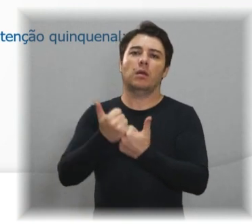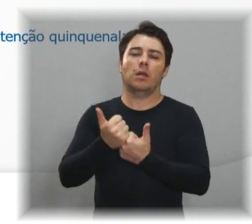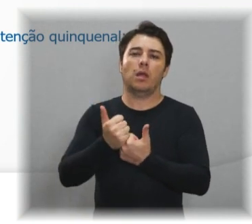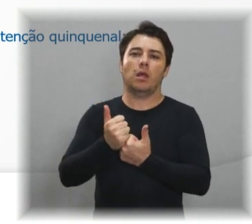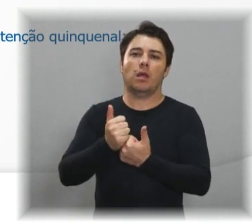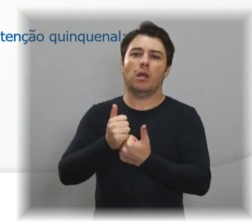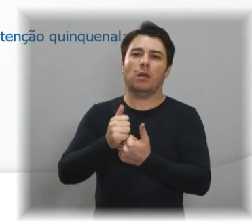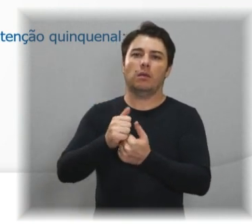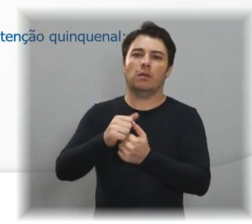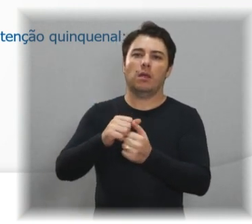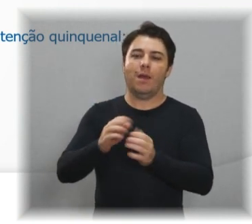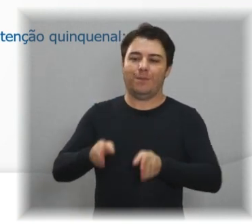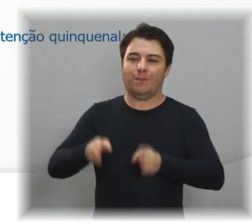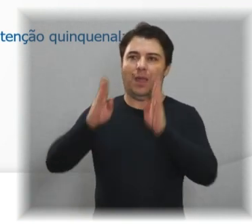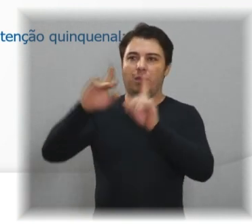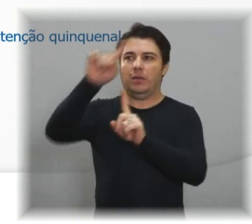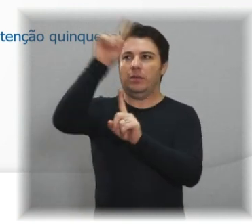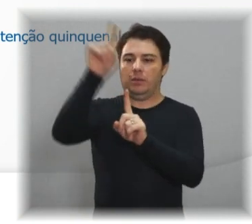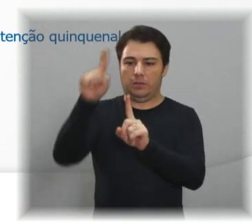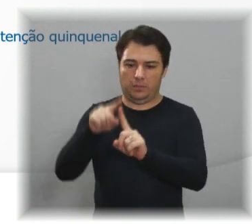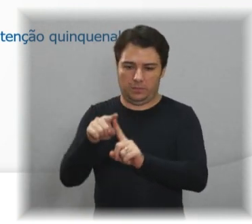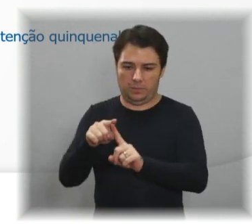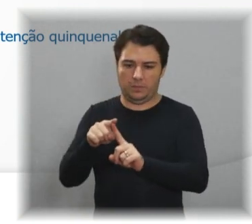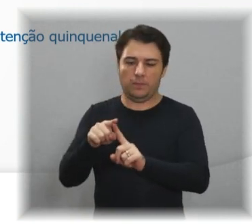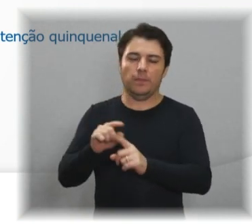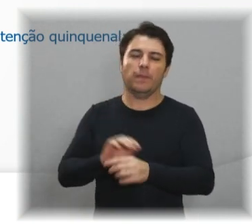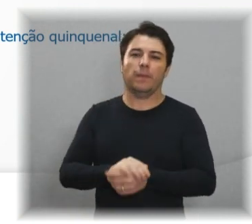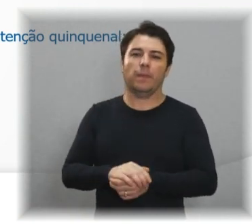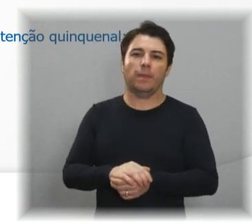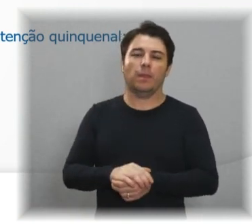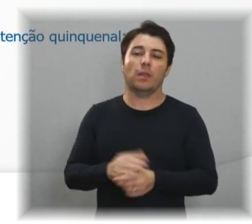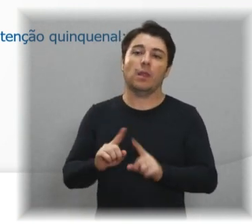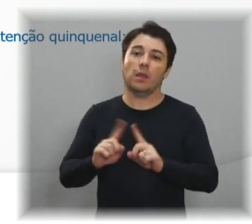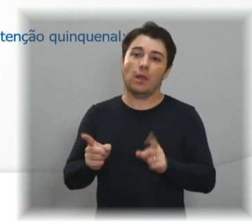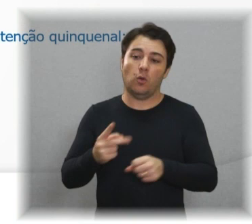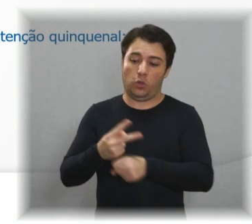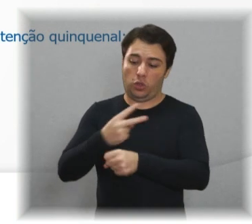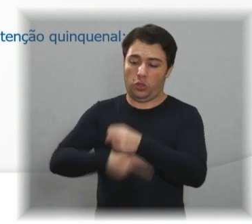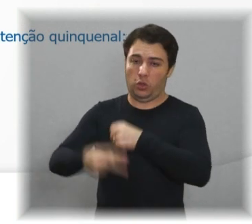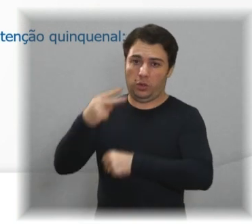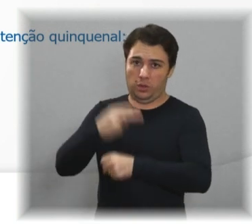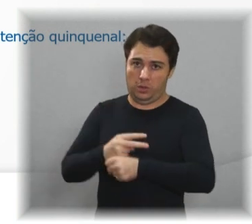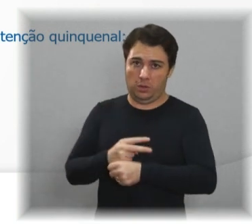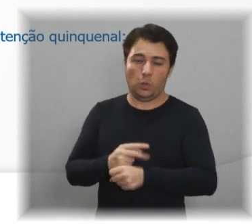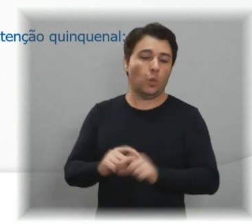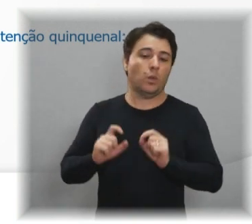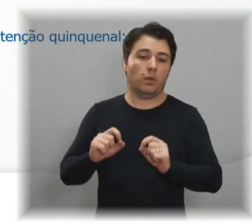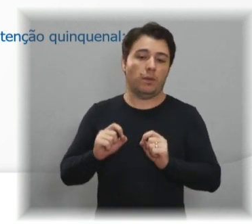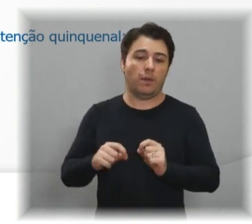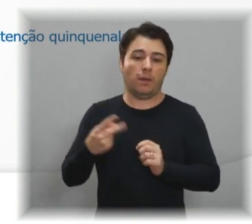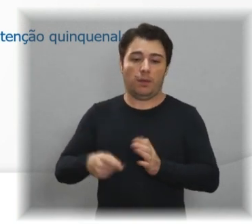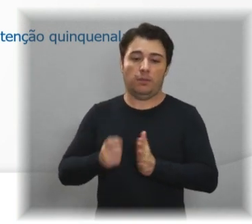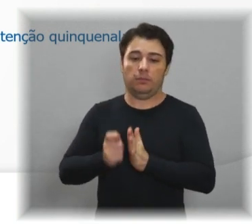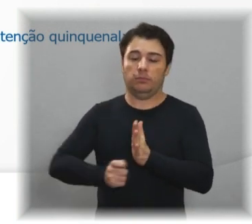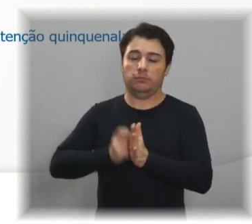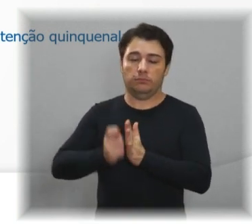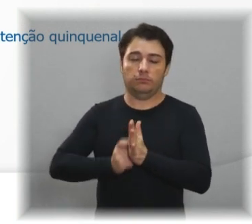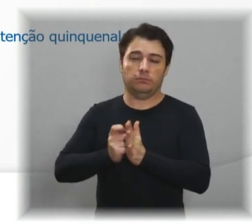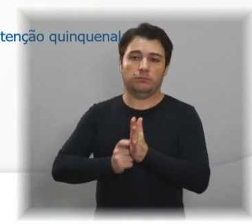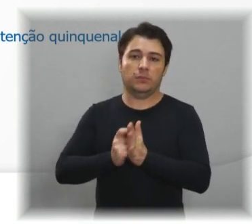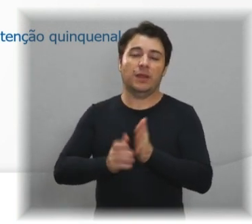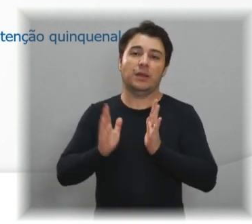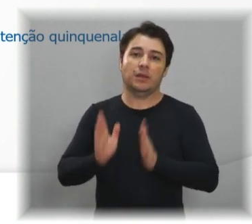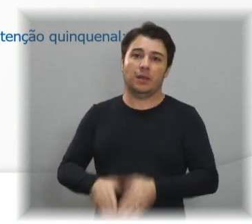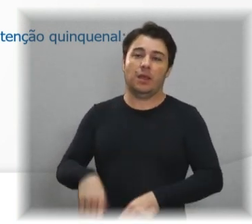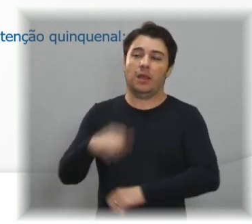de para-raios no caso de poda de árvore no período de Janeiro 2017 a fevereiro 2019 no município de Araraquara